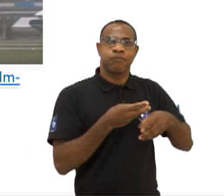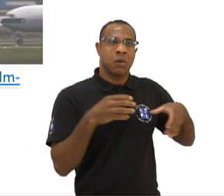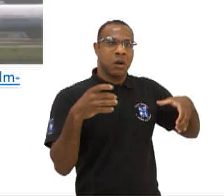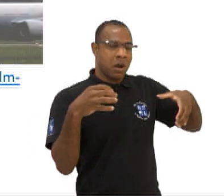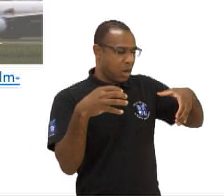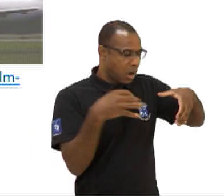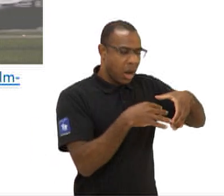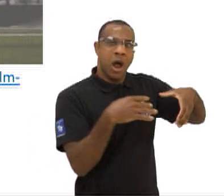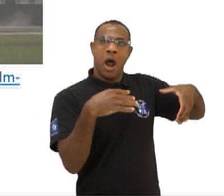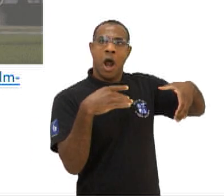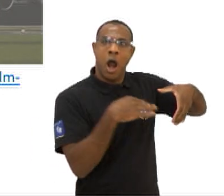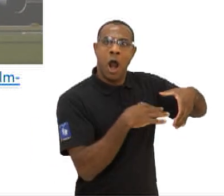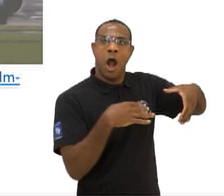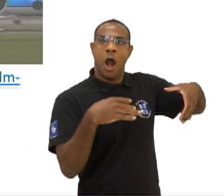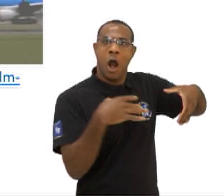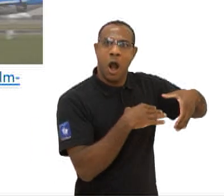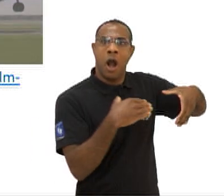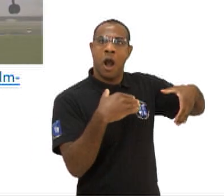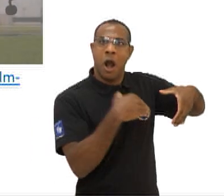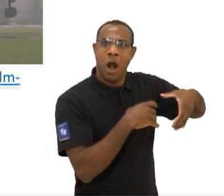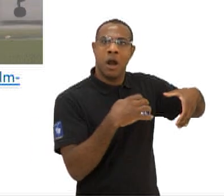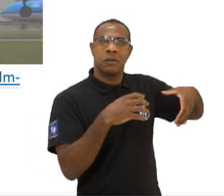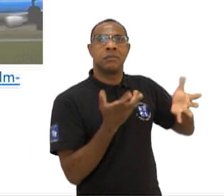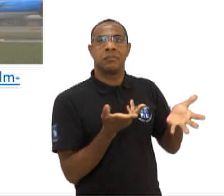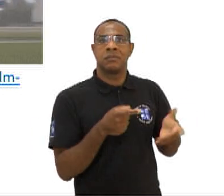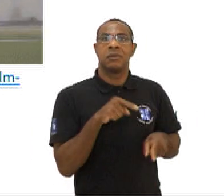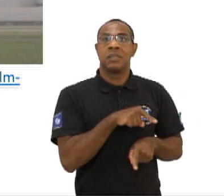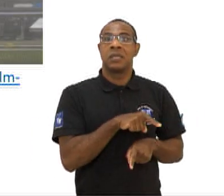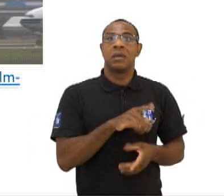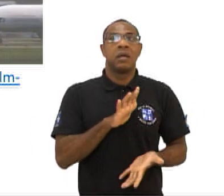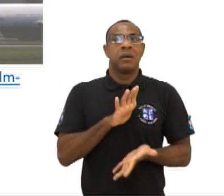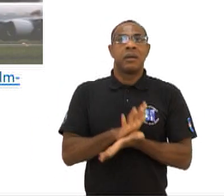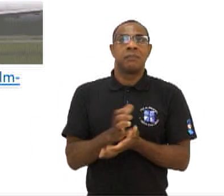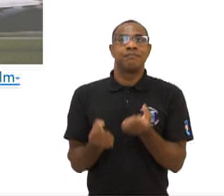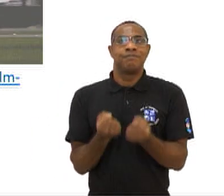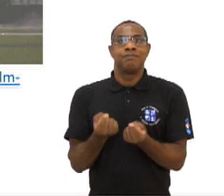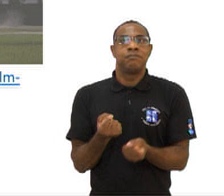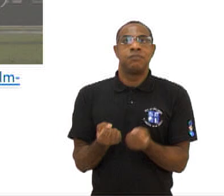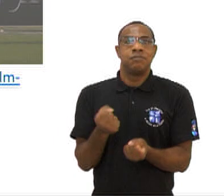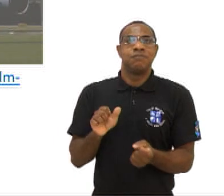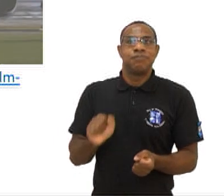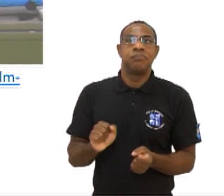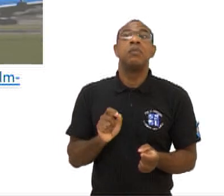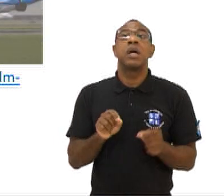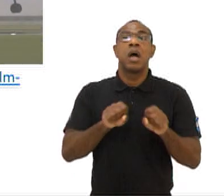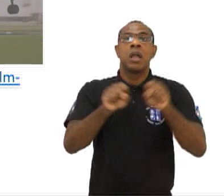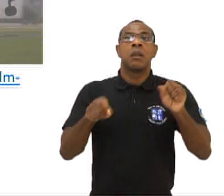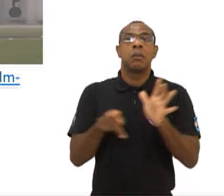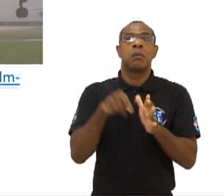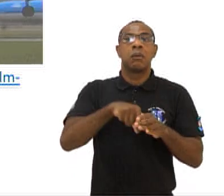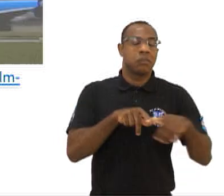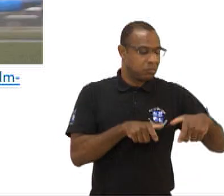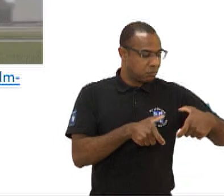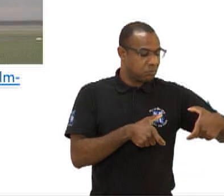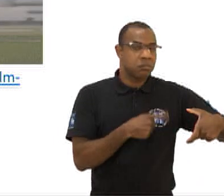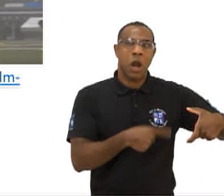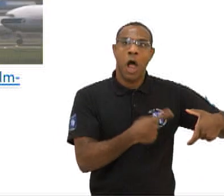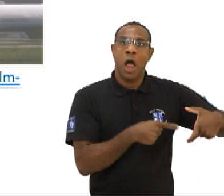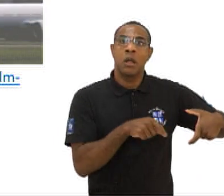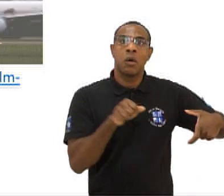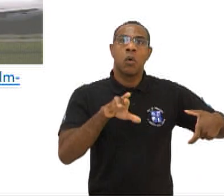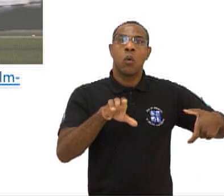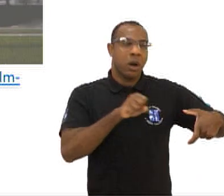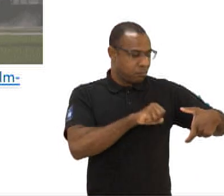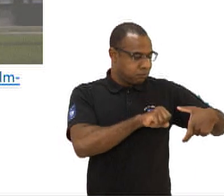sistema, né, de alguma forma, ele faça, né, é um freio, para quem não sabe, né, o reverso do avião é um sistema que faz com que o ar